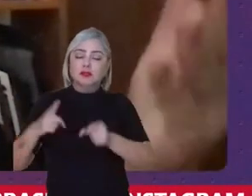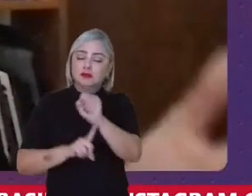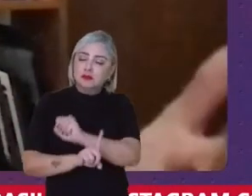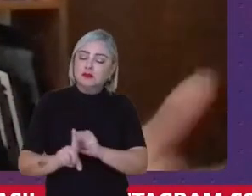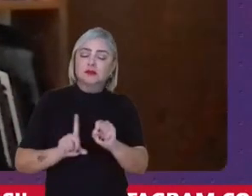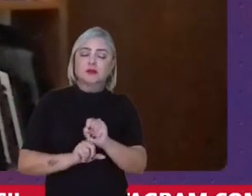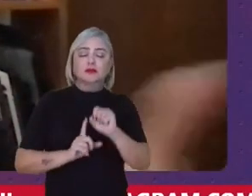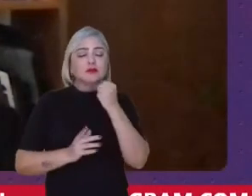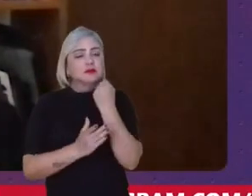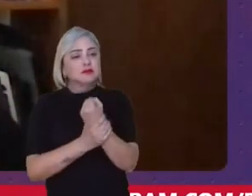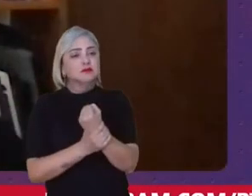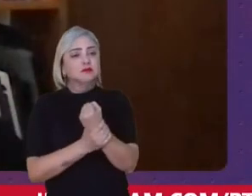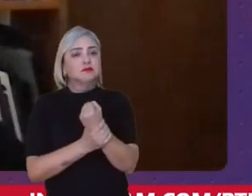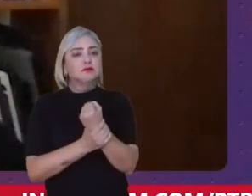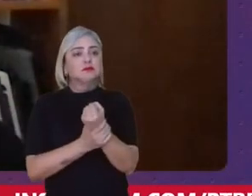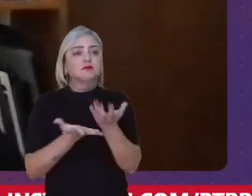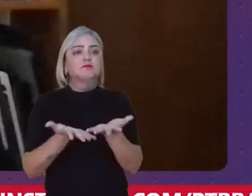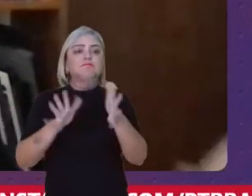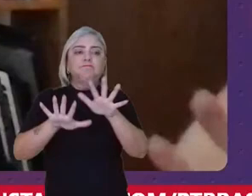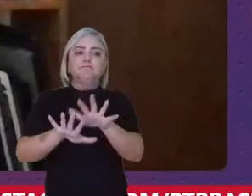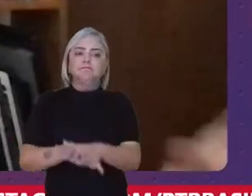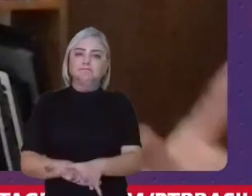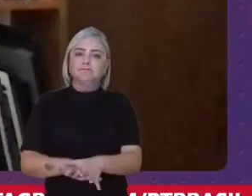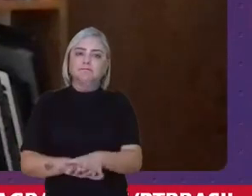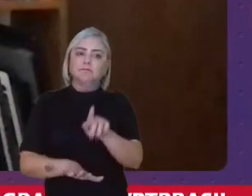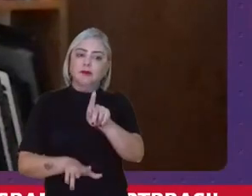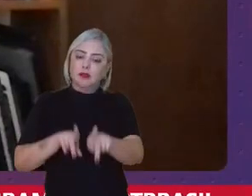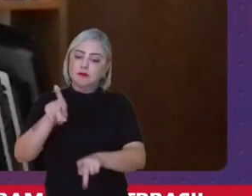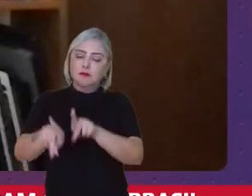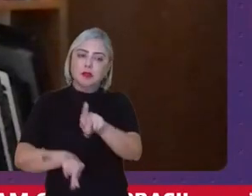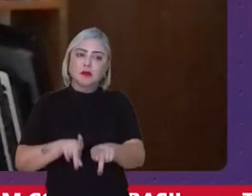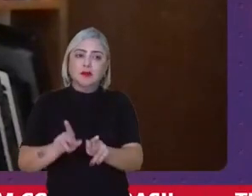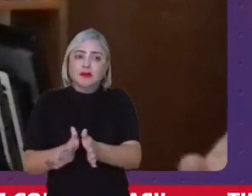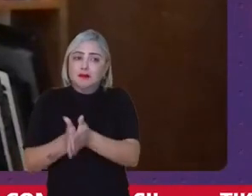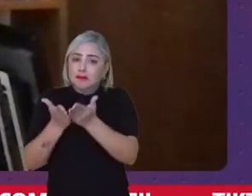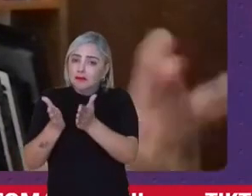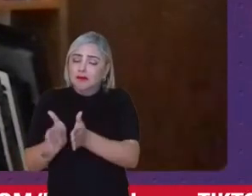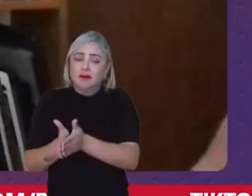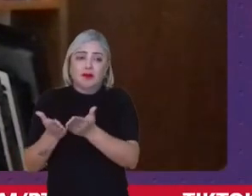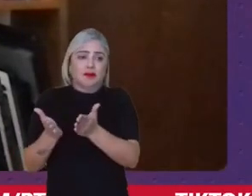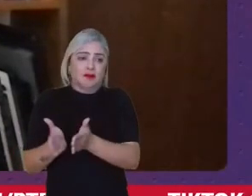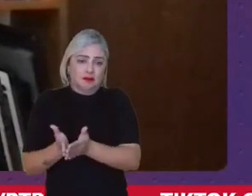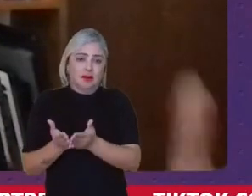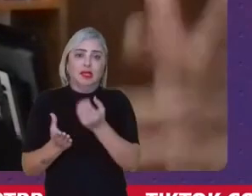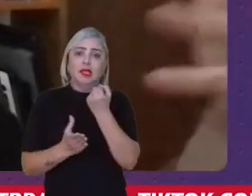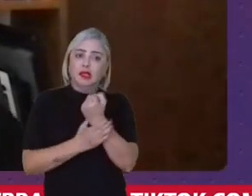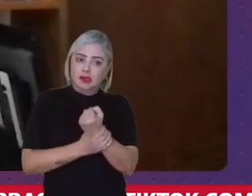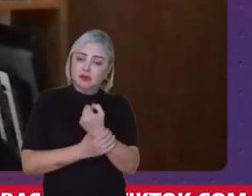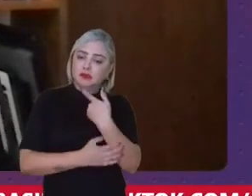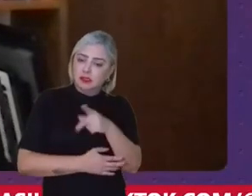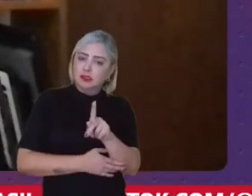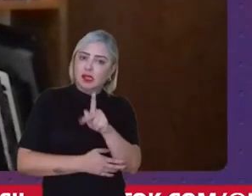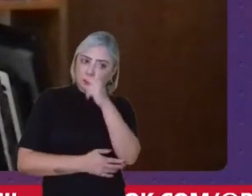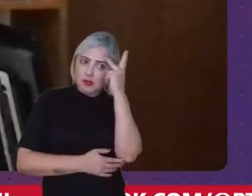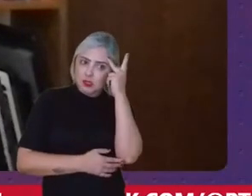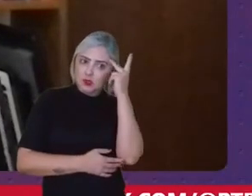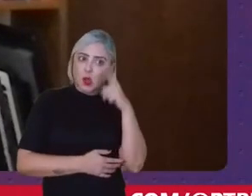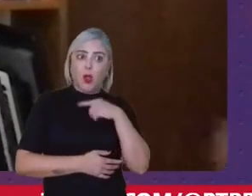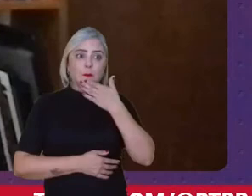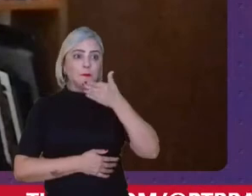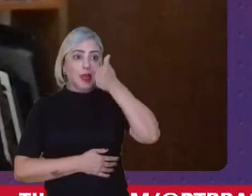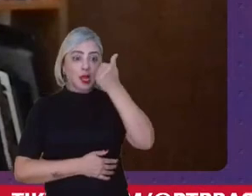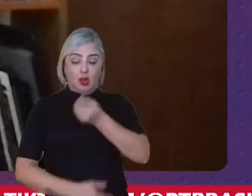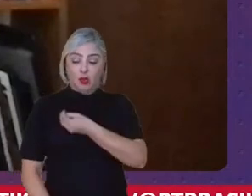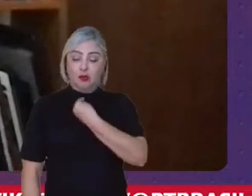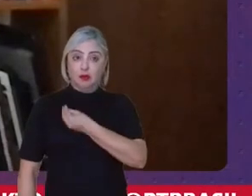sociais que garantam a inclusão desta população empobrecida, né, garantindo que eles não só melhorem